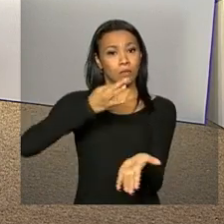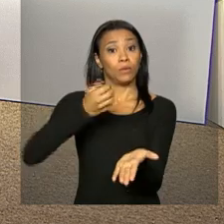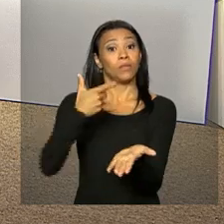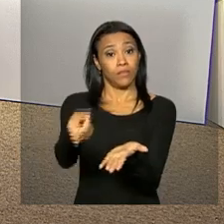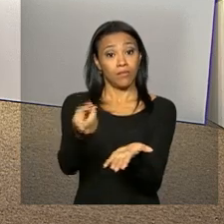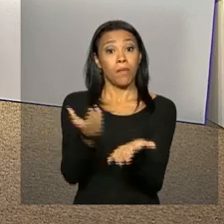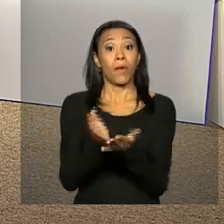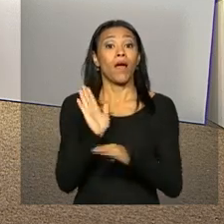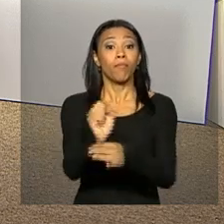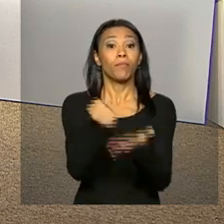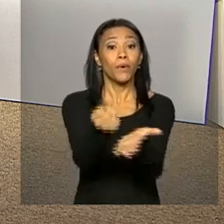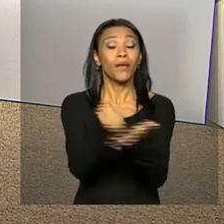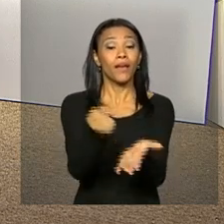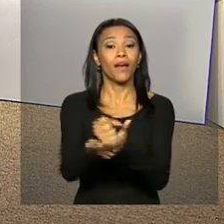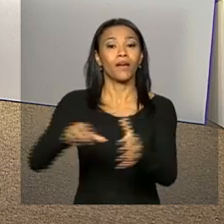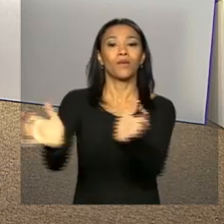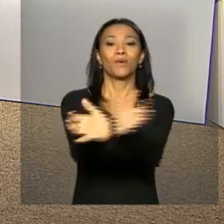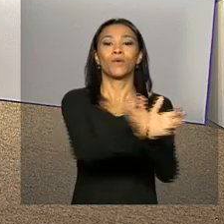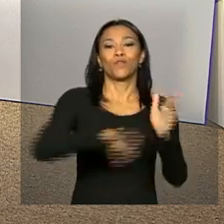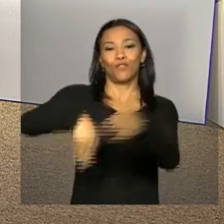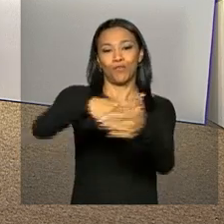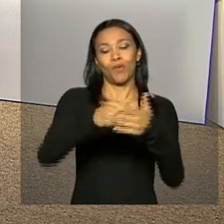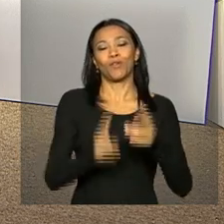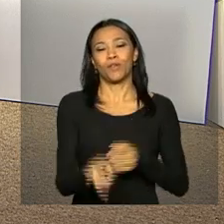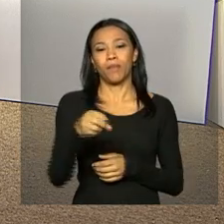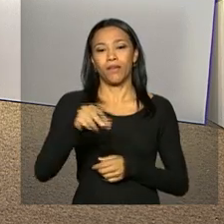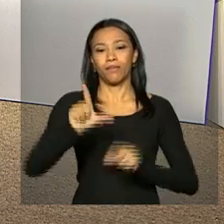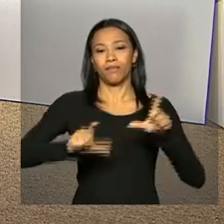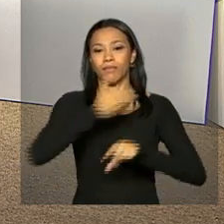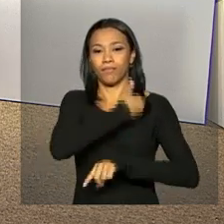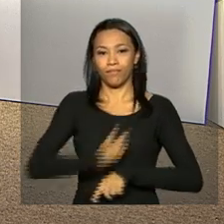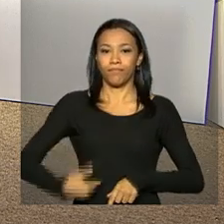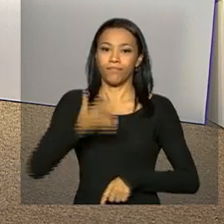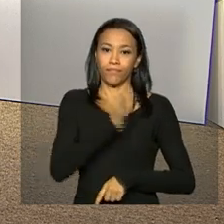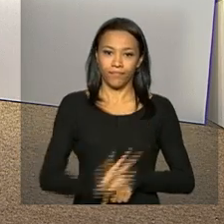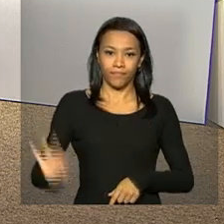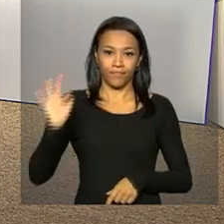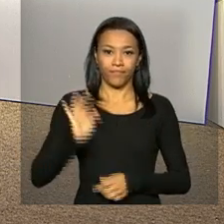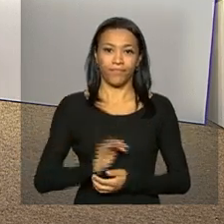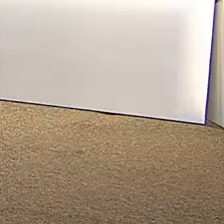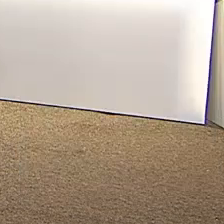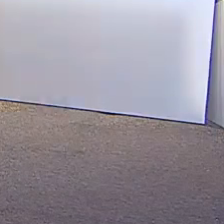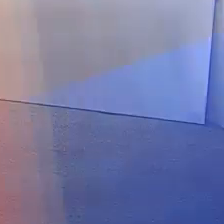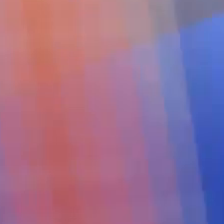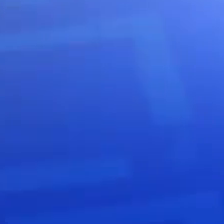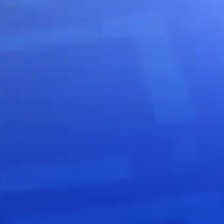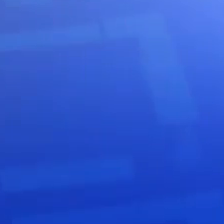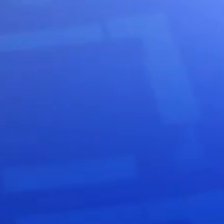patrocínios para clubes de futebol profissional. Continue com a gente, NBR, a TV do Governo Federal.